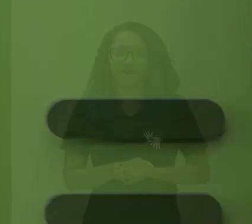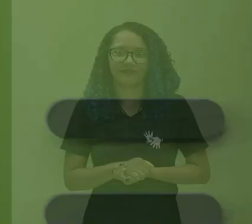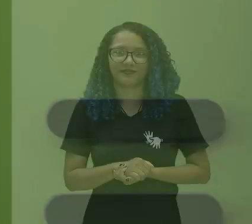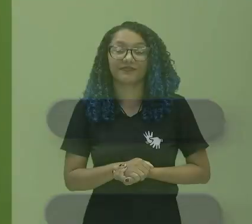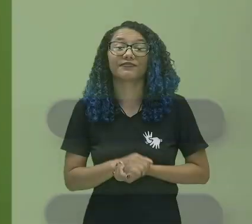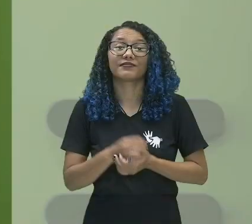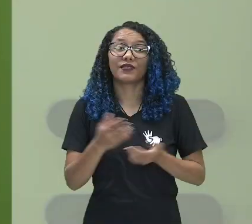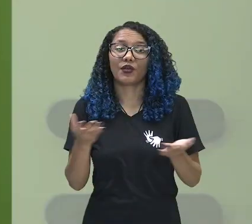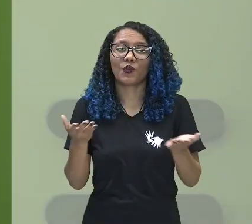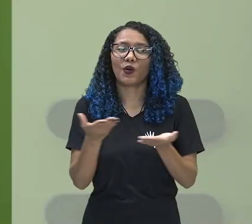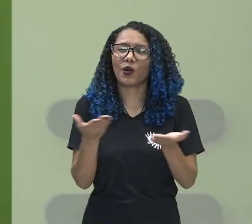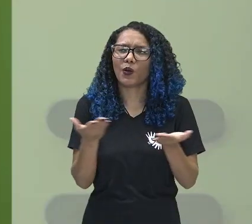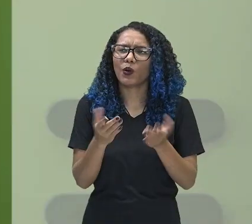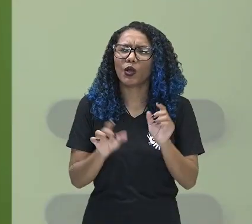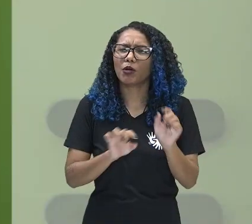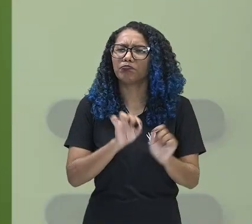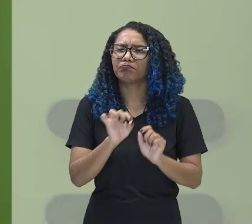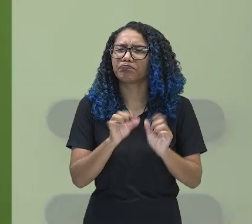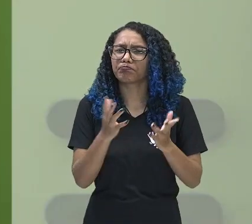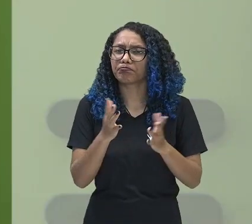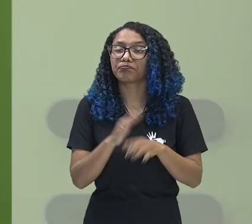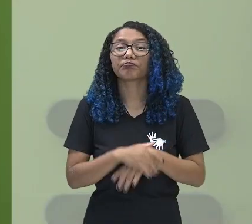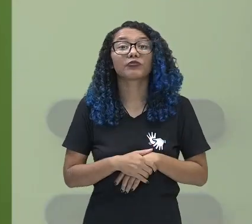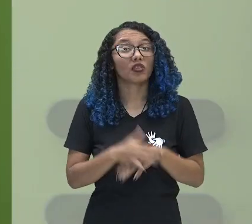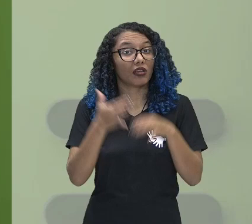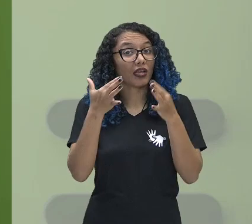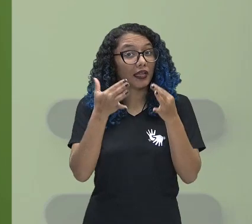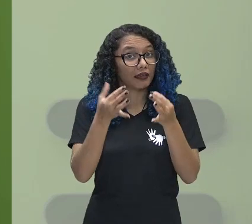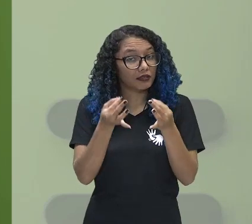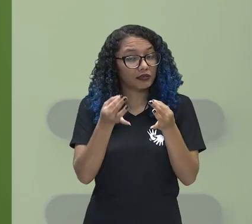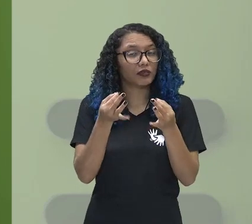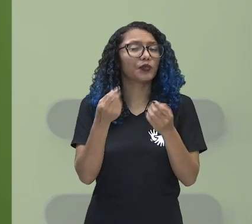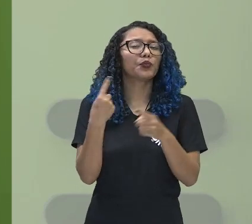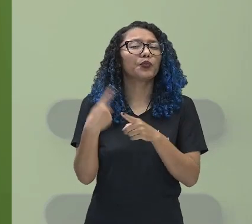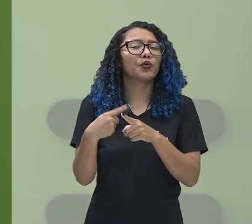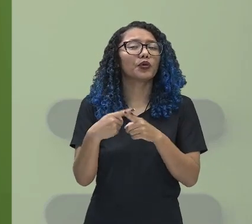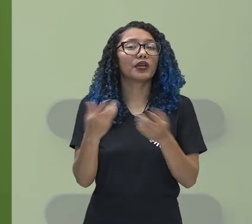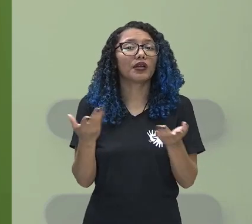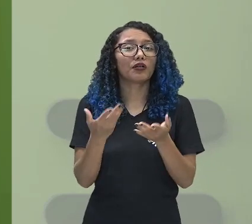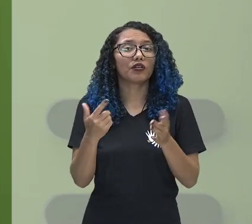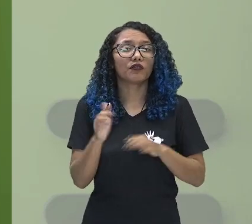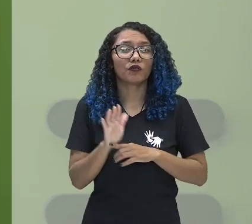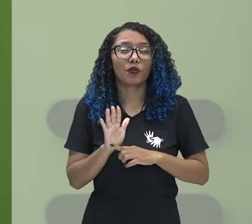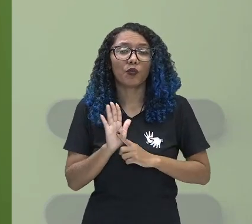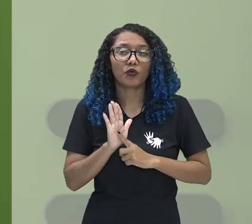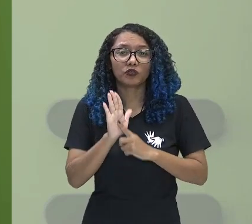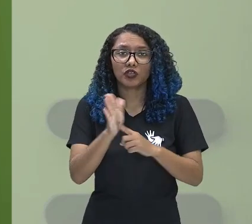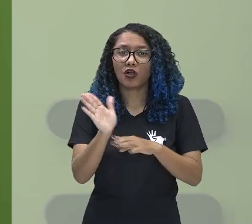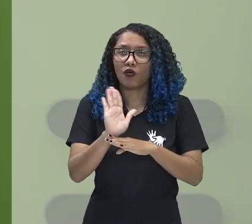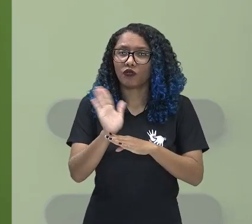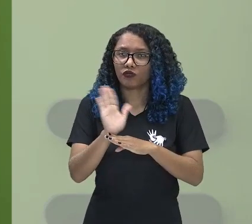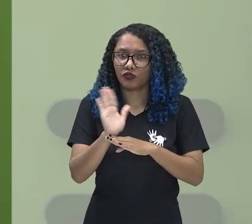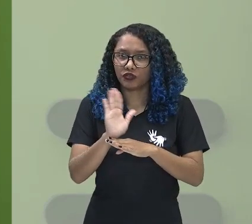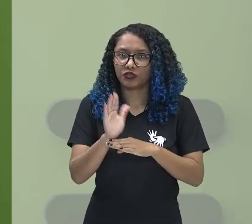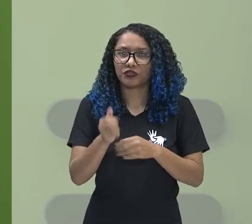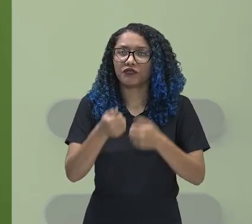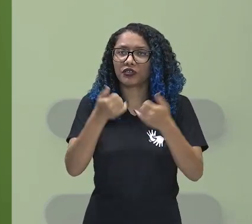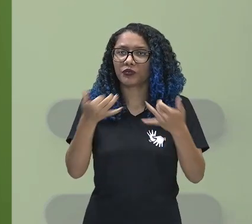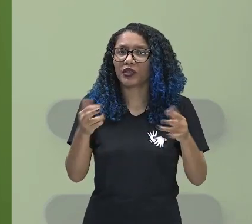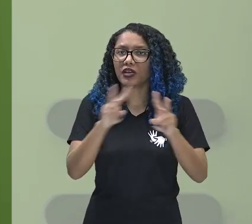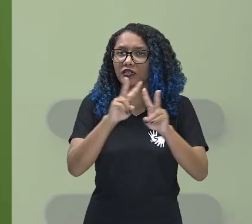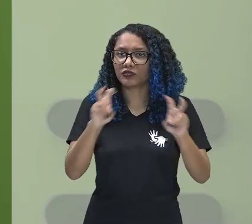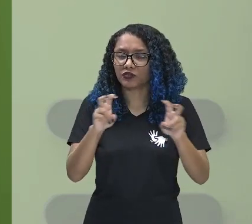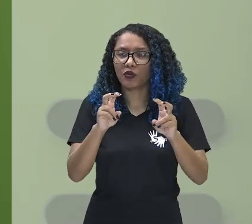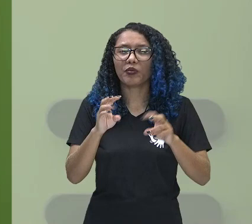Então, nesse momento, eu chamo a atenção de vocês para a gente assistir um VT introdutório sobre